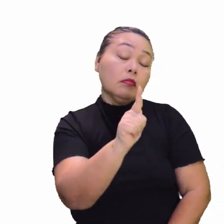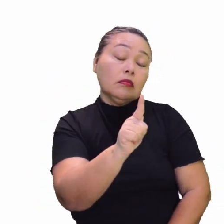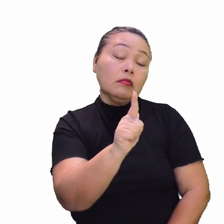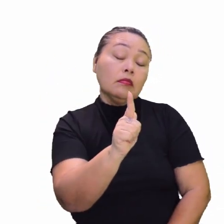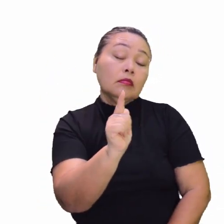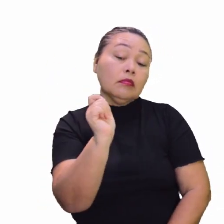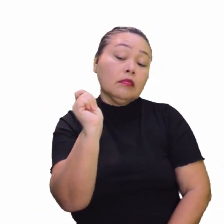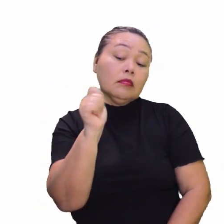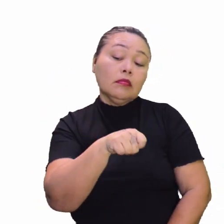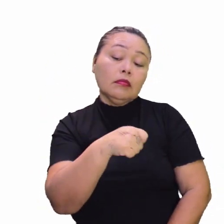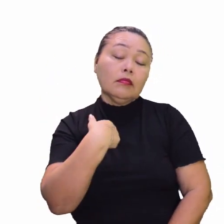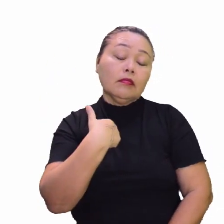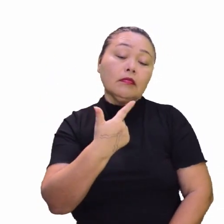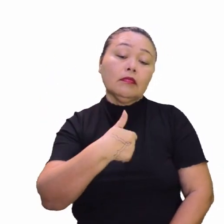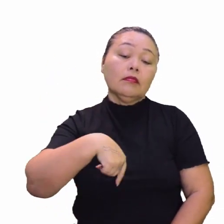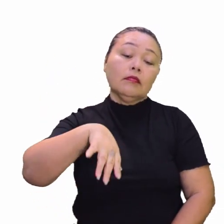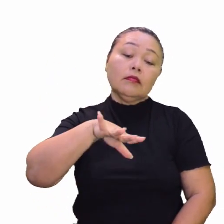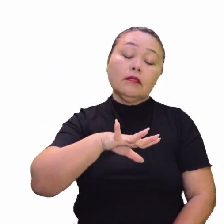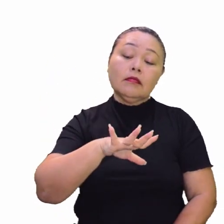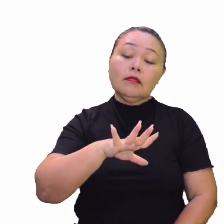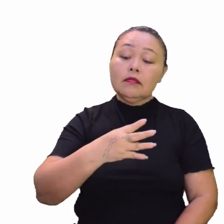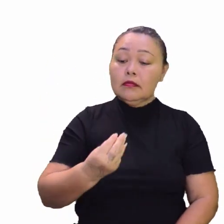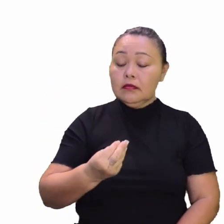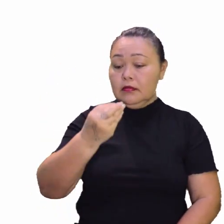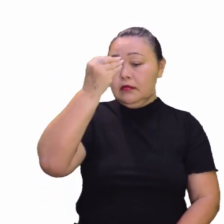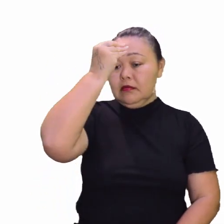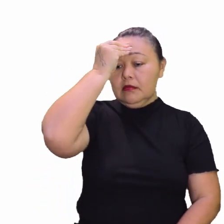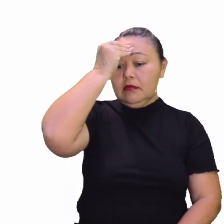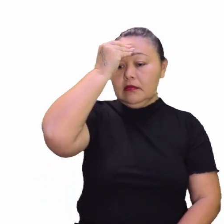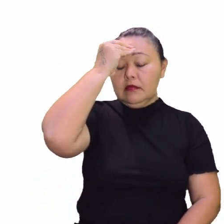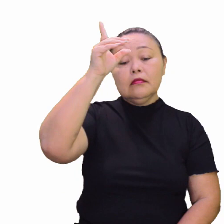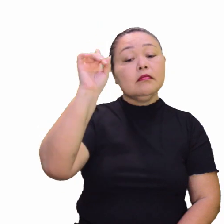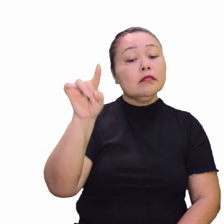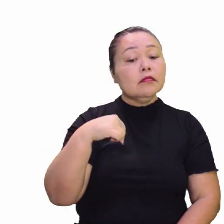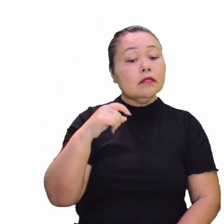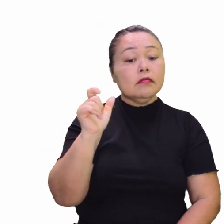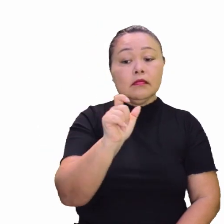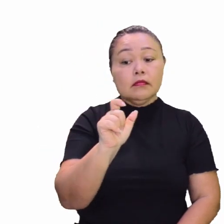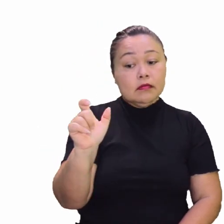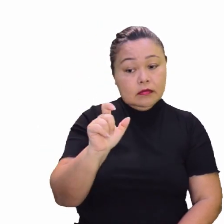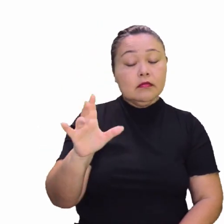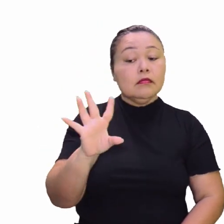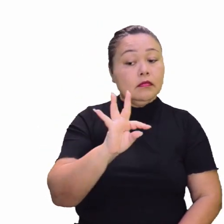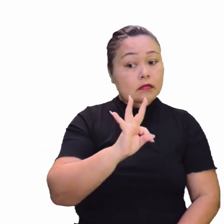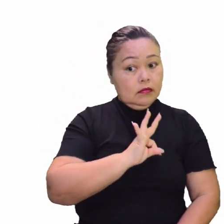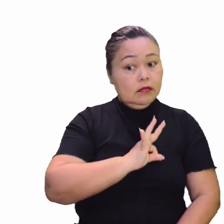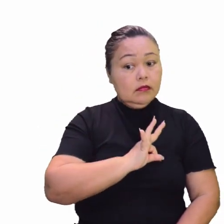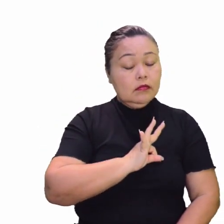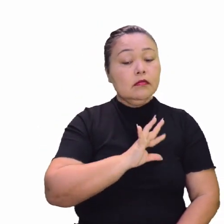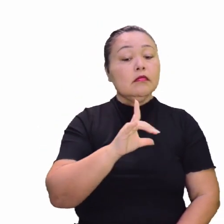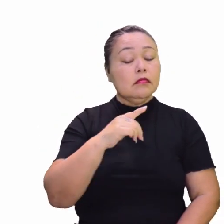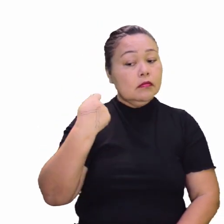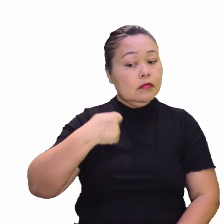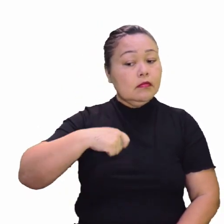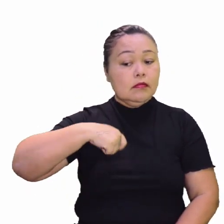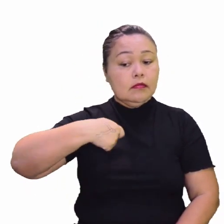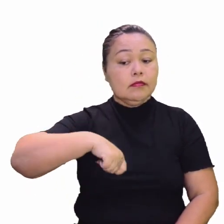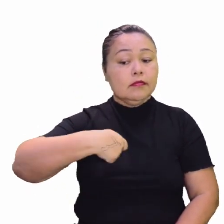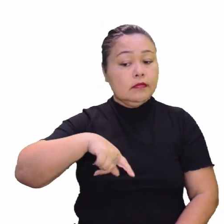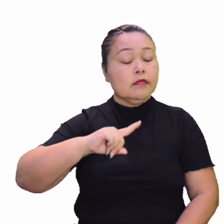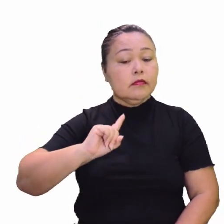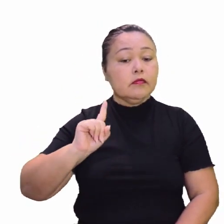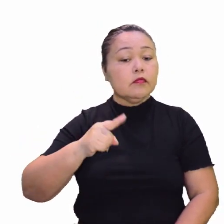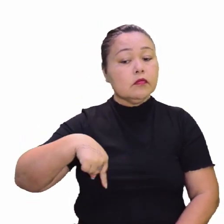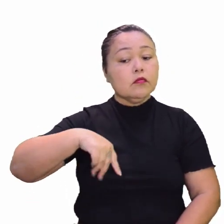capacidade muito grande de gravar esses nomes aí. São os nomes técnicos, né, Rogério? Exatamente. É necessário. Com